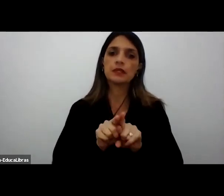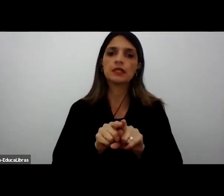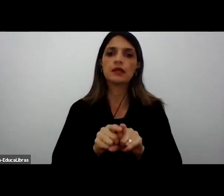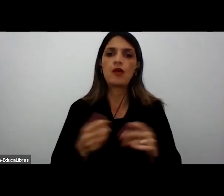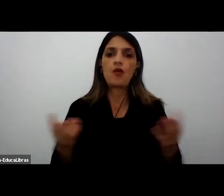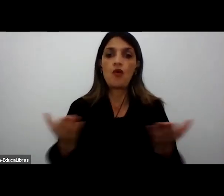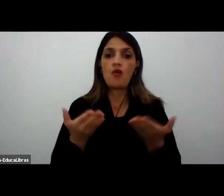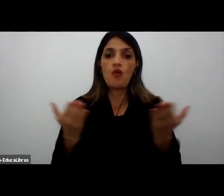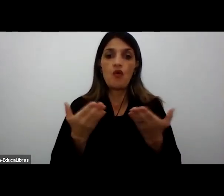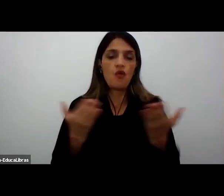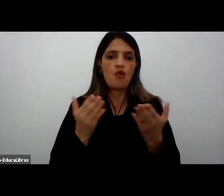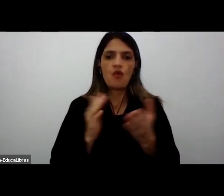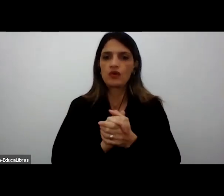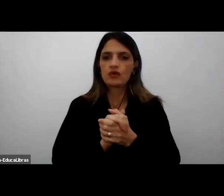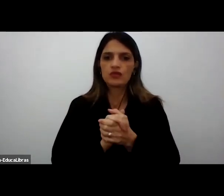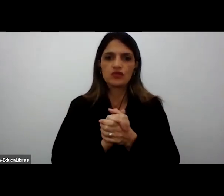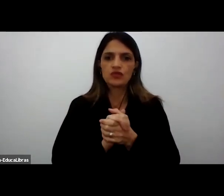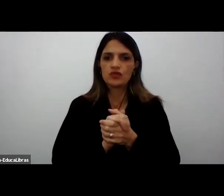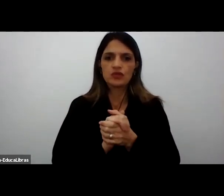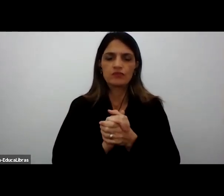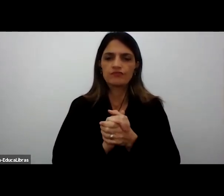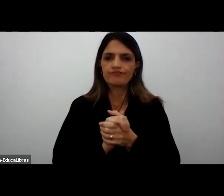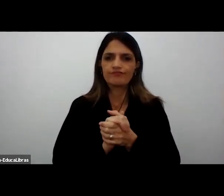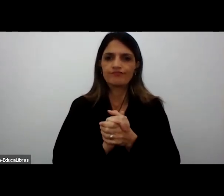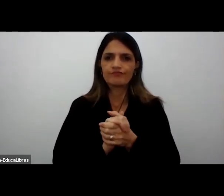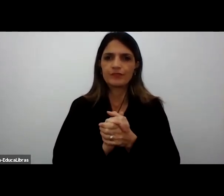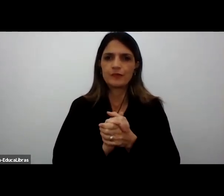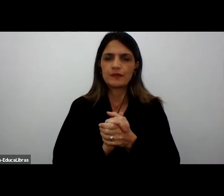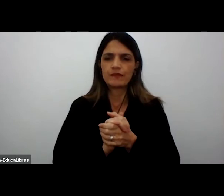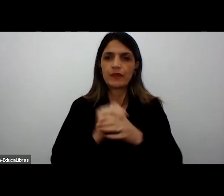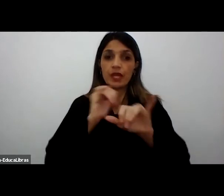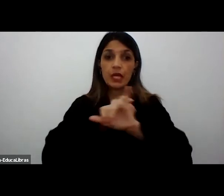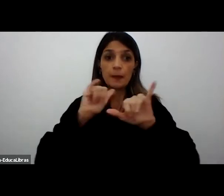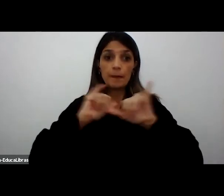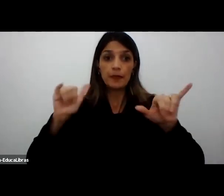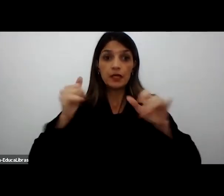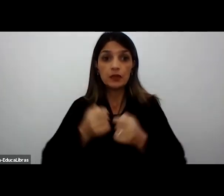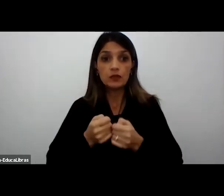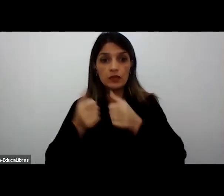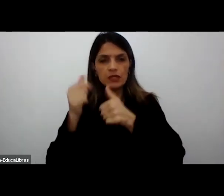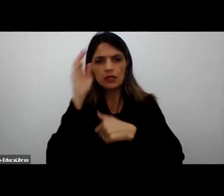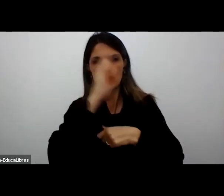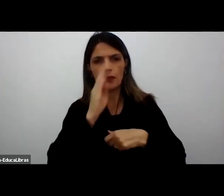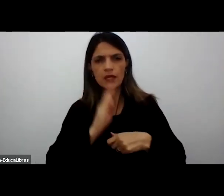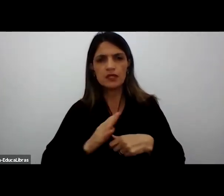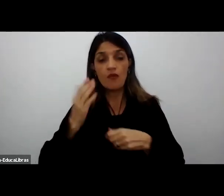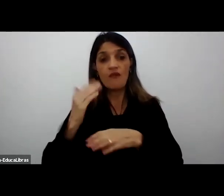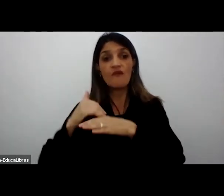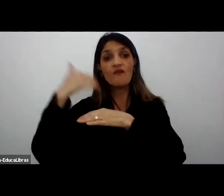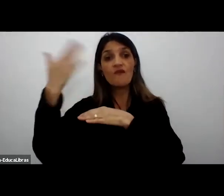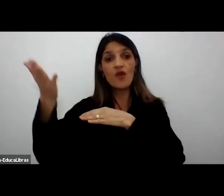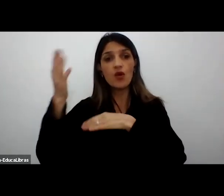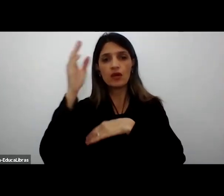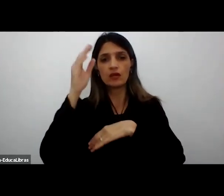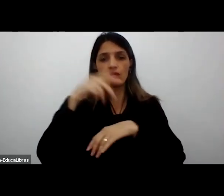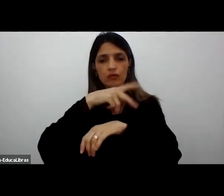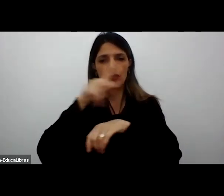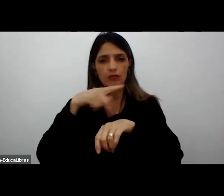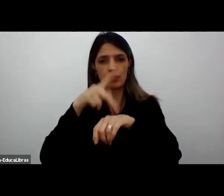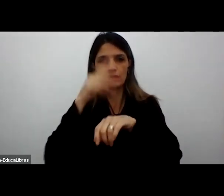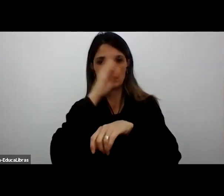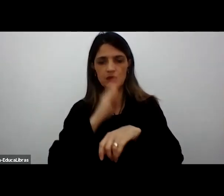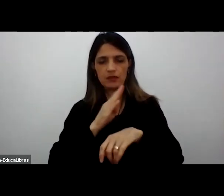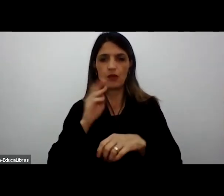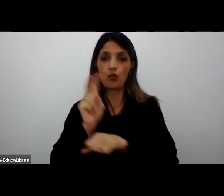exemplo internacional de campanha de doação no Brasil e é tocado e gerido e cuidado pela BCR.